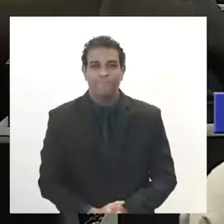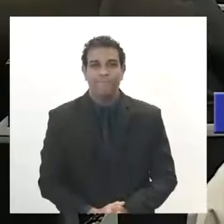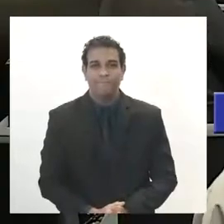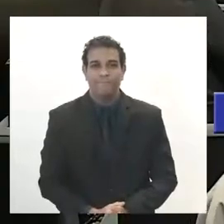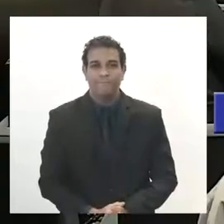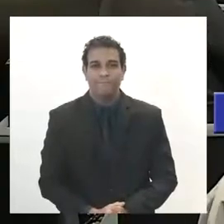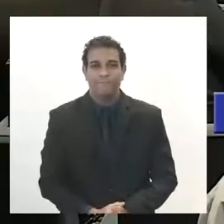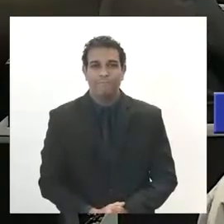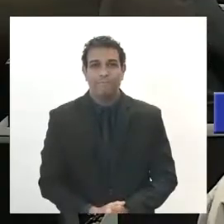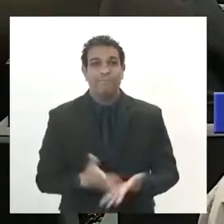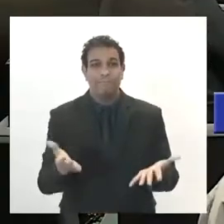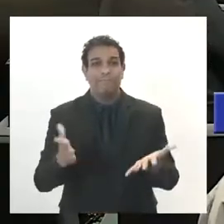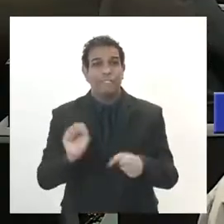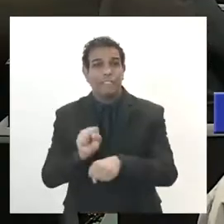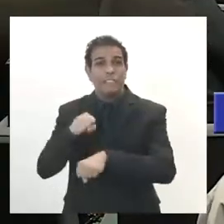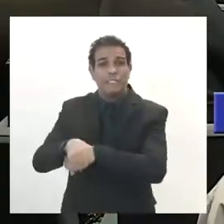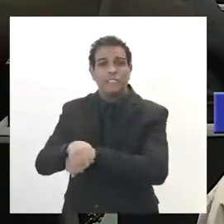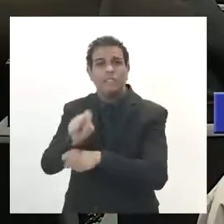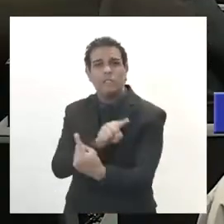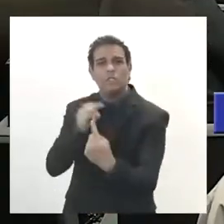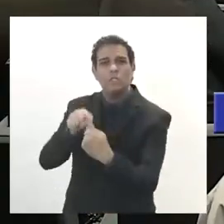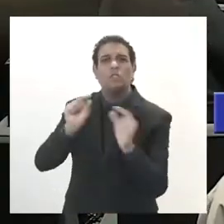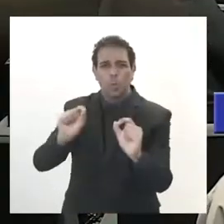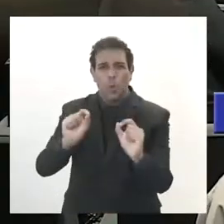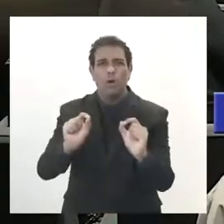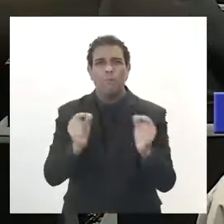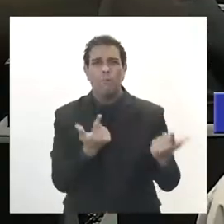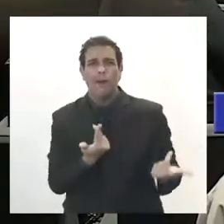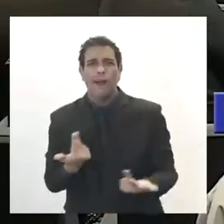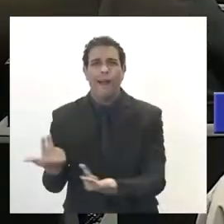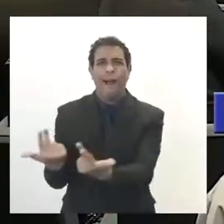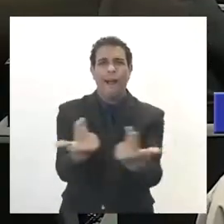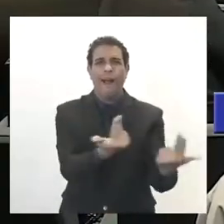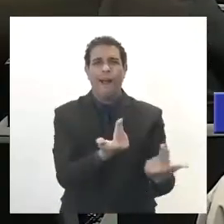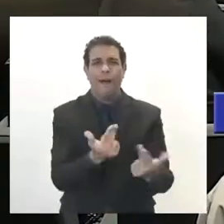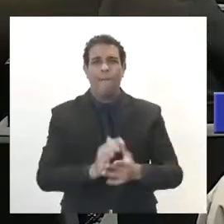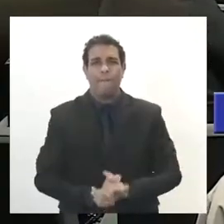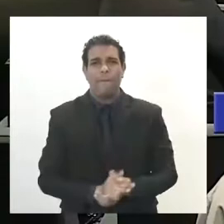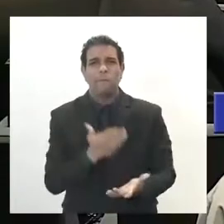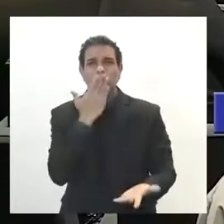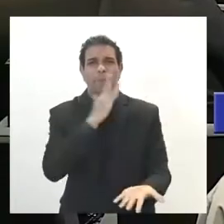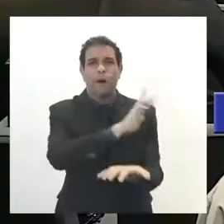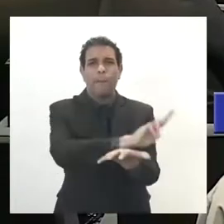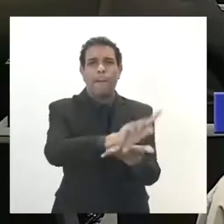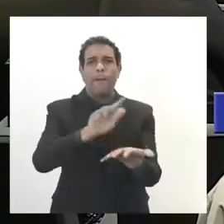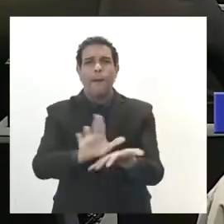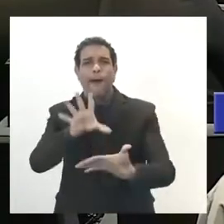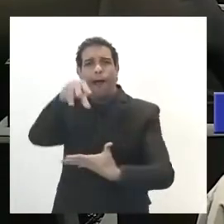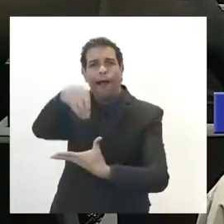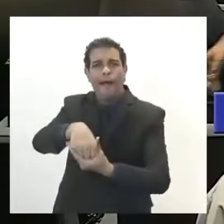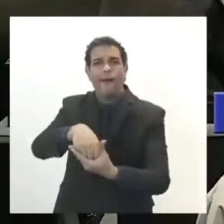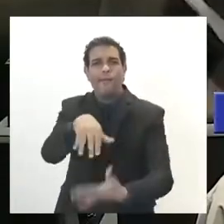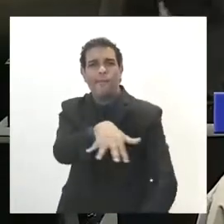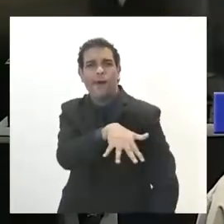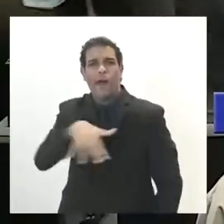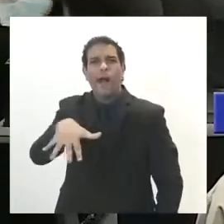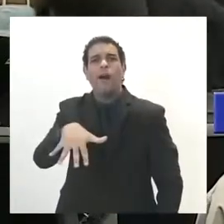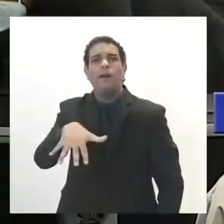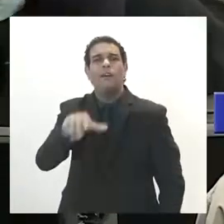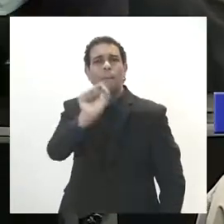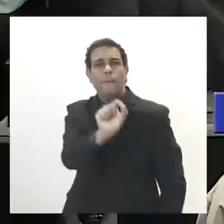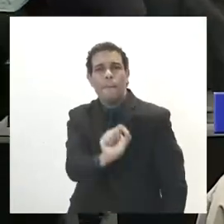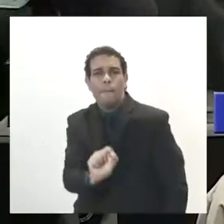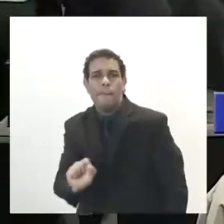e este seminário está sendo realizado igualmente em várias outras unidades da